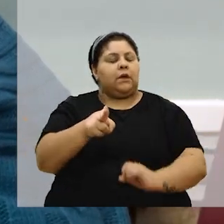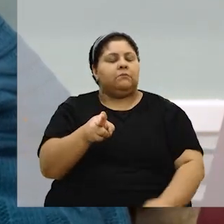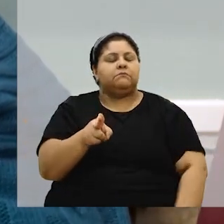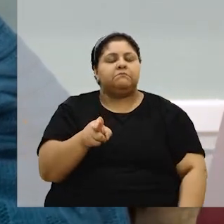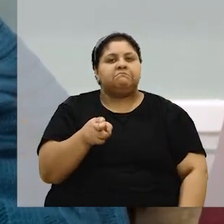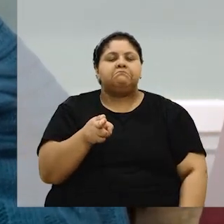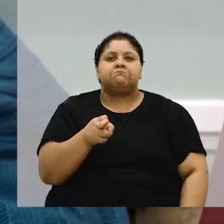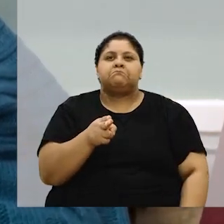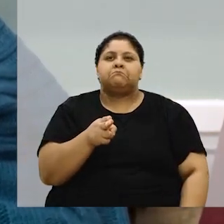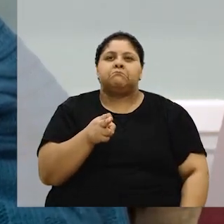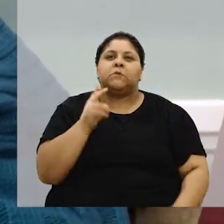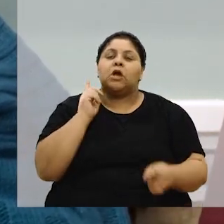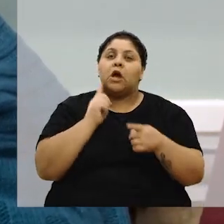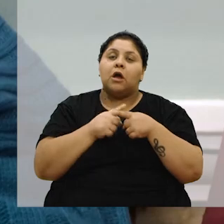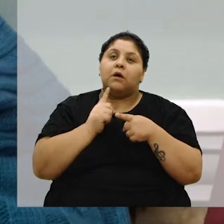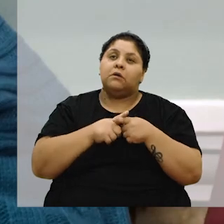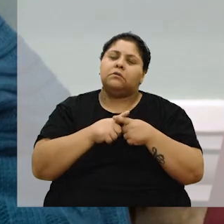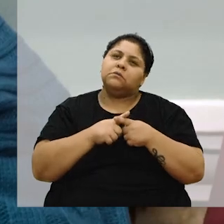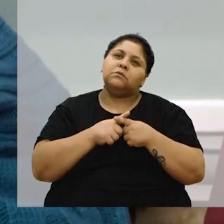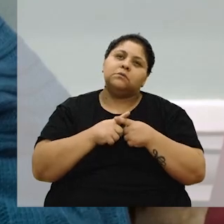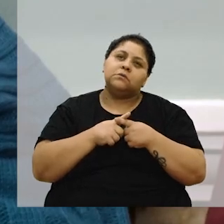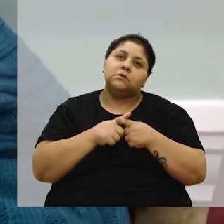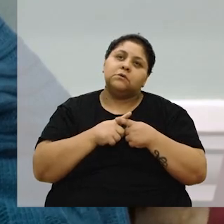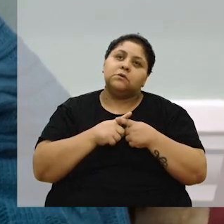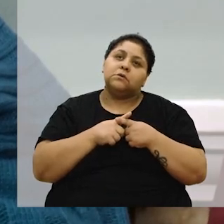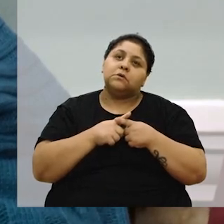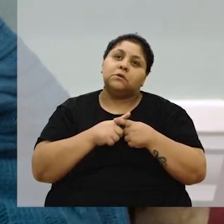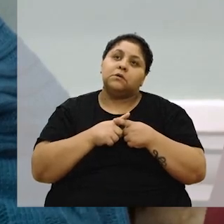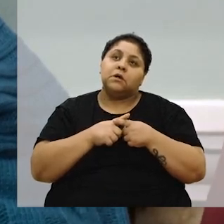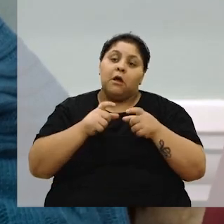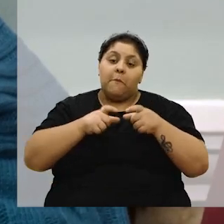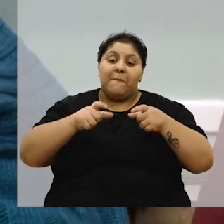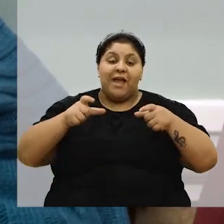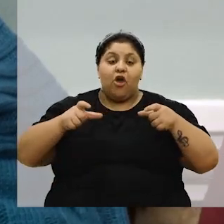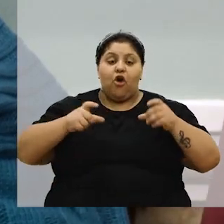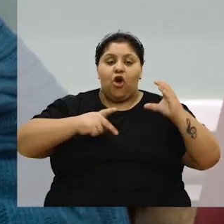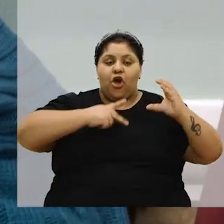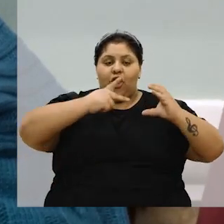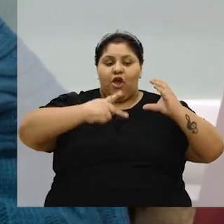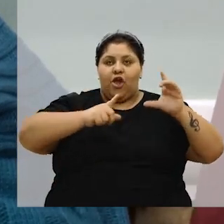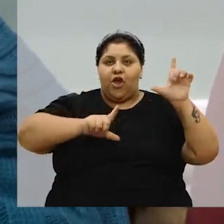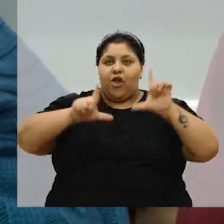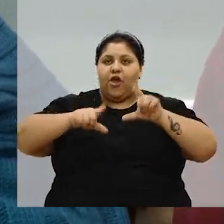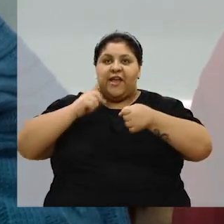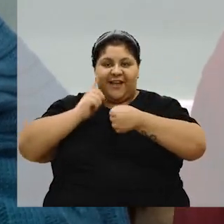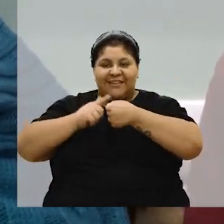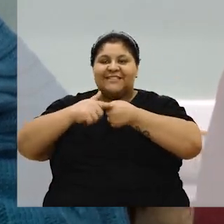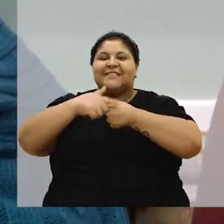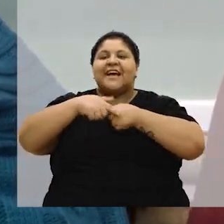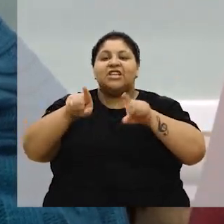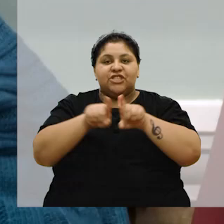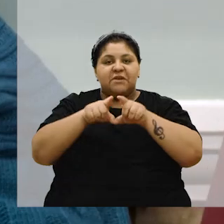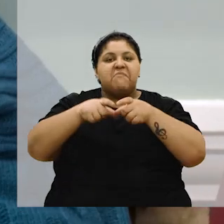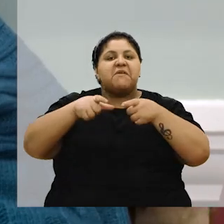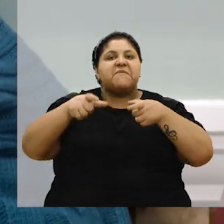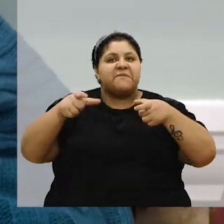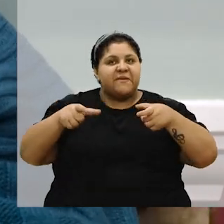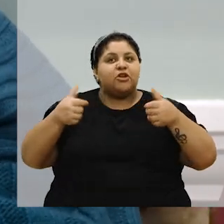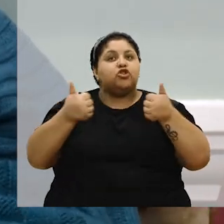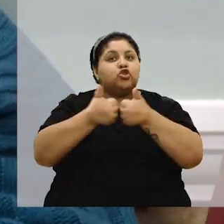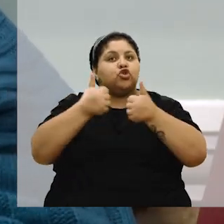continuar. Tem que continuar porque fica maior a TV Câmara e a nossa cidade fica